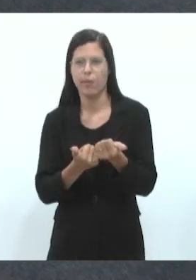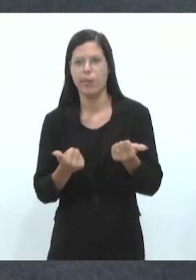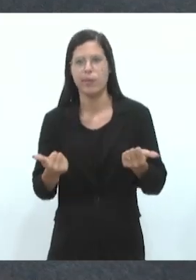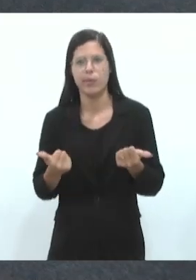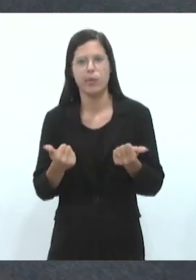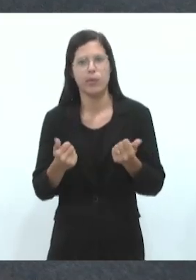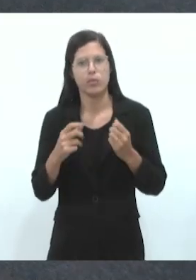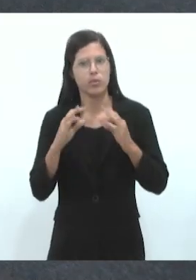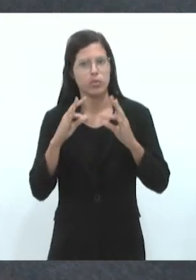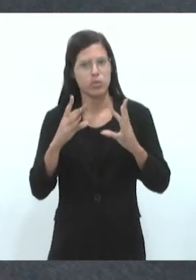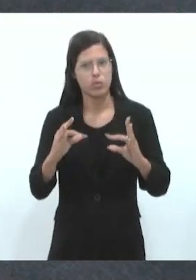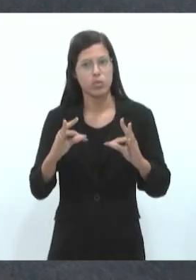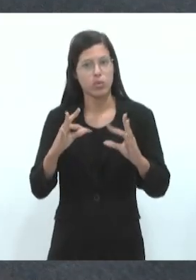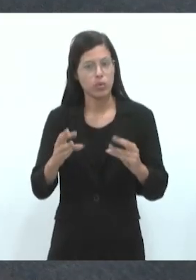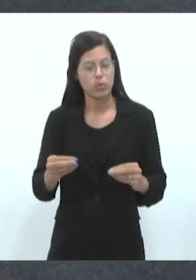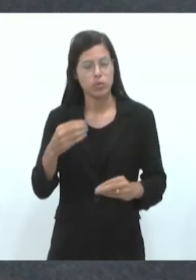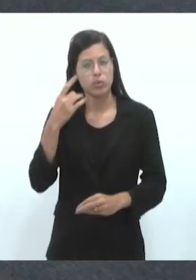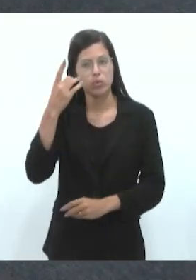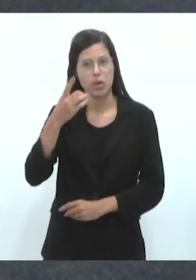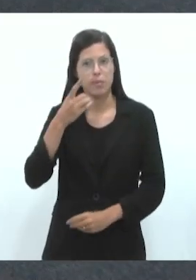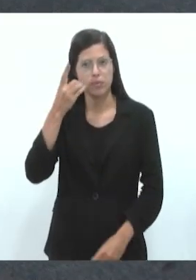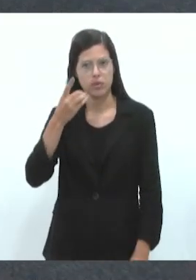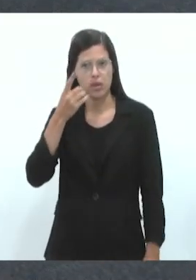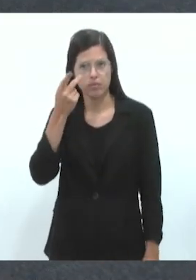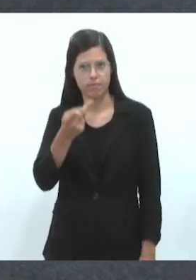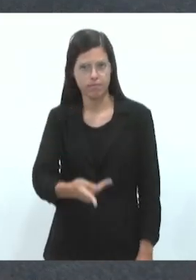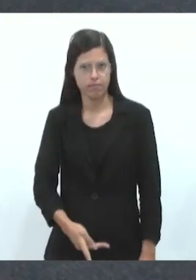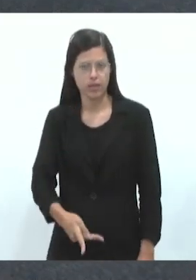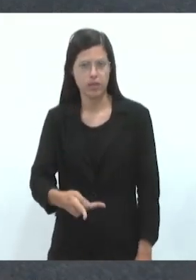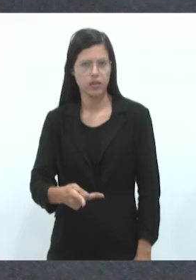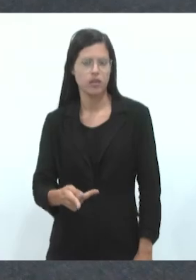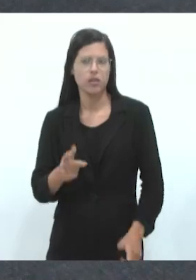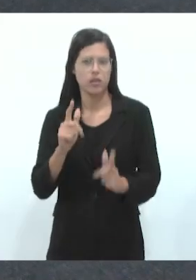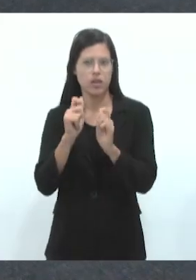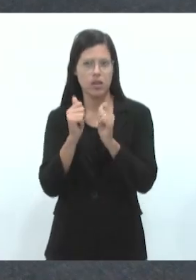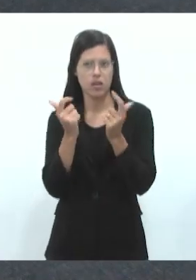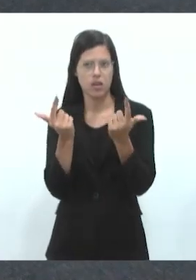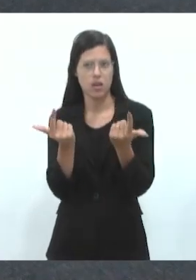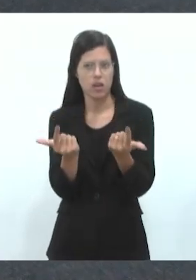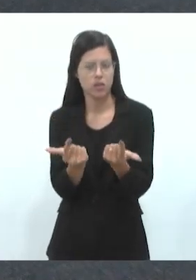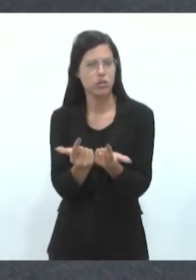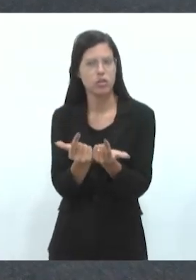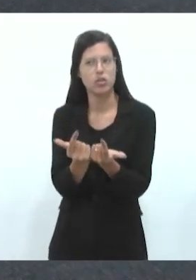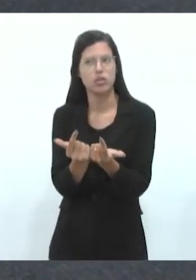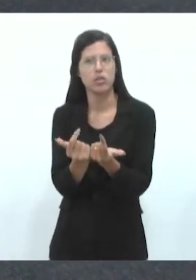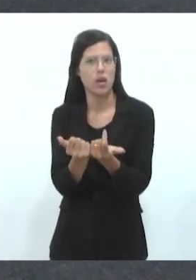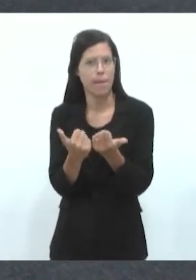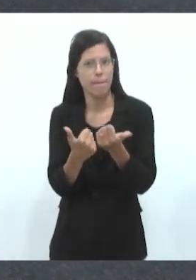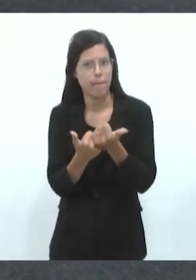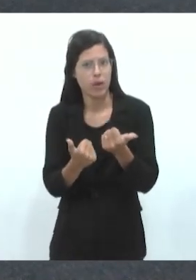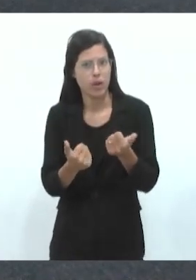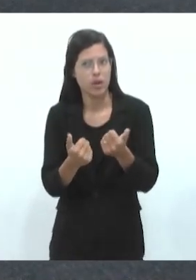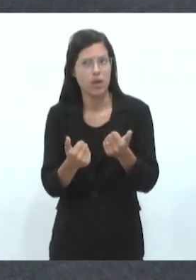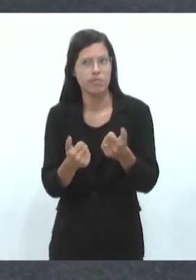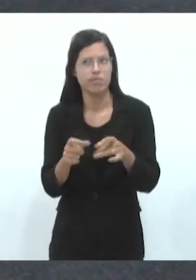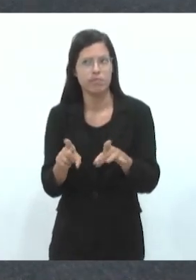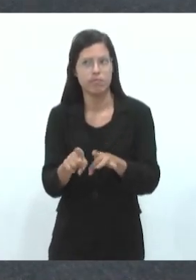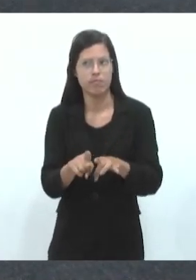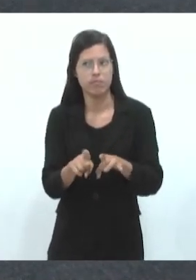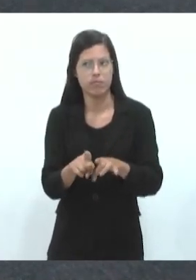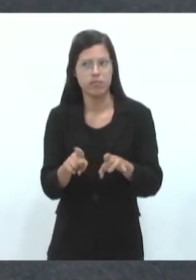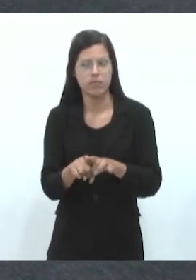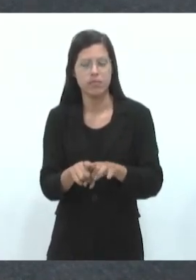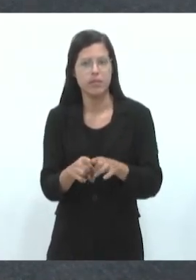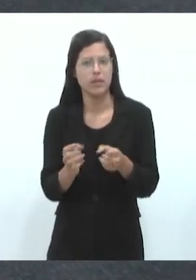de todos os parlamentares e as parlamentares aqui da Casa, porque vão contribuir também, a Assembleia Legislativa vai